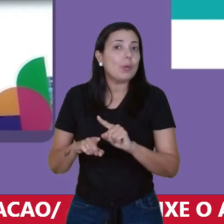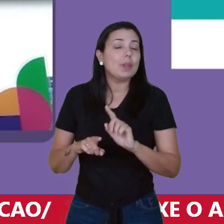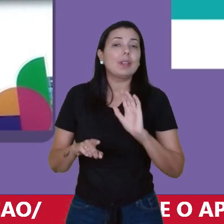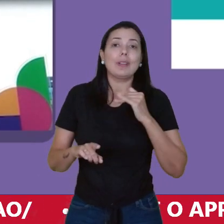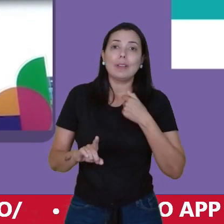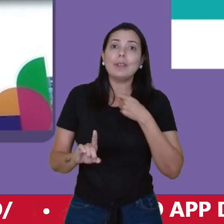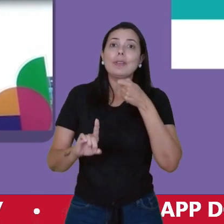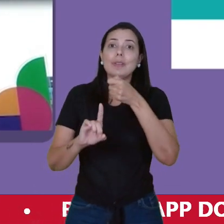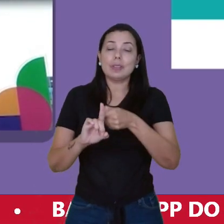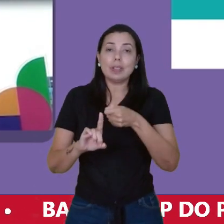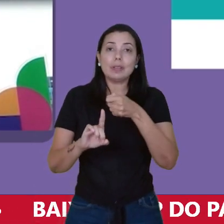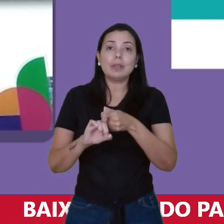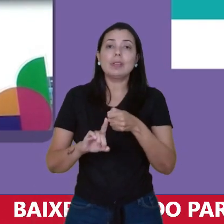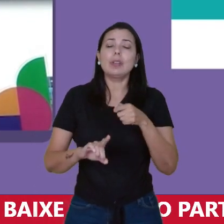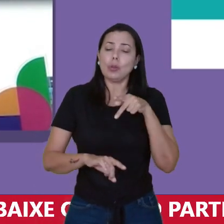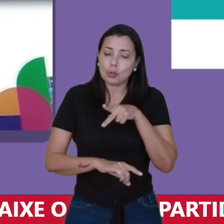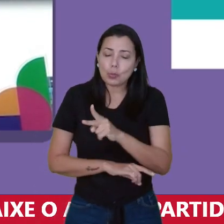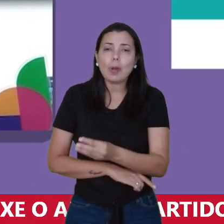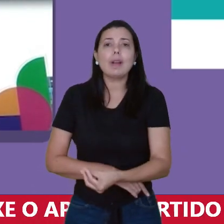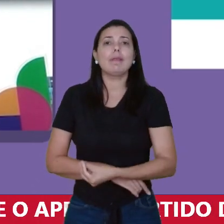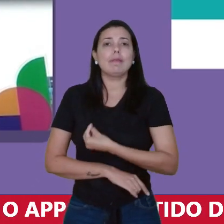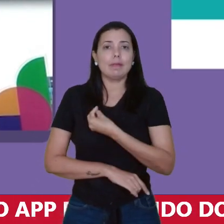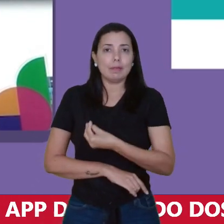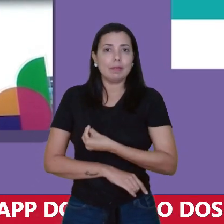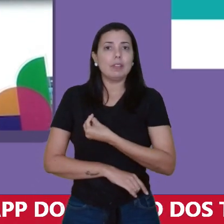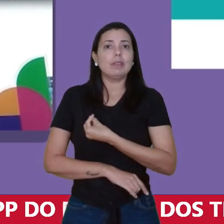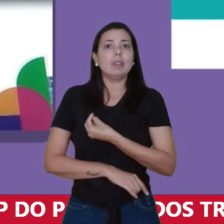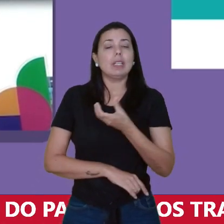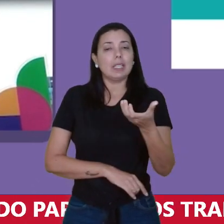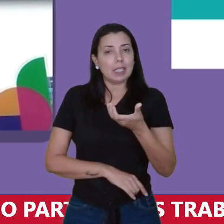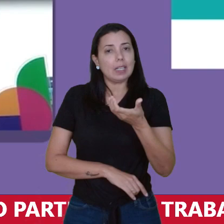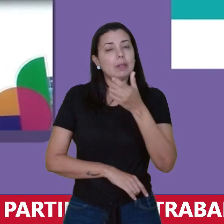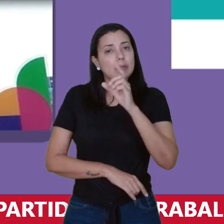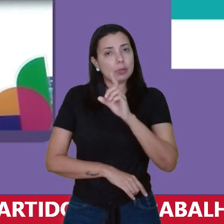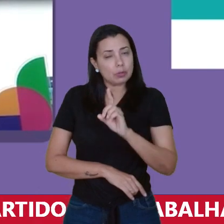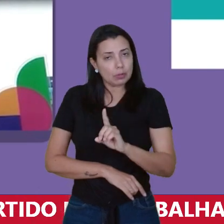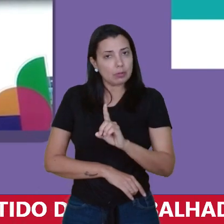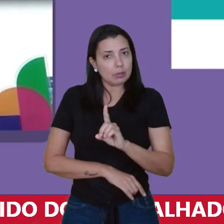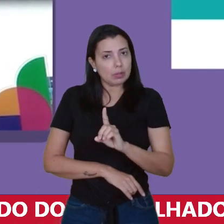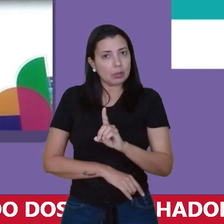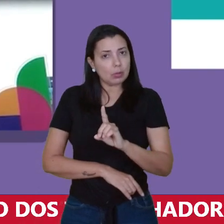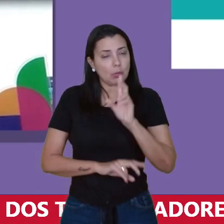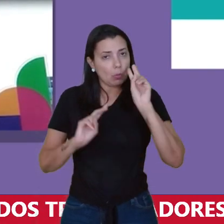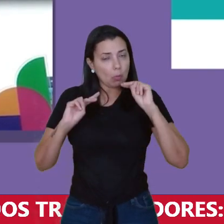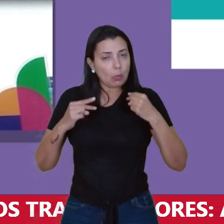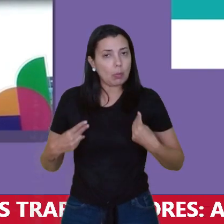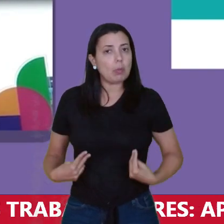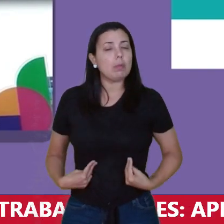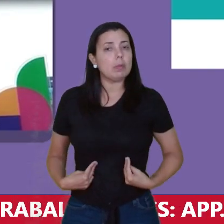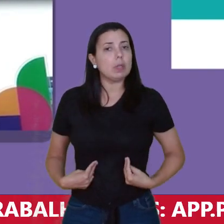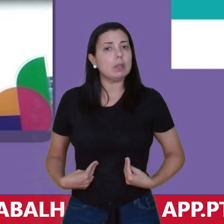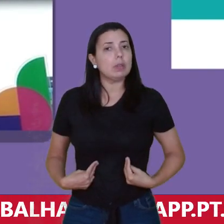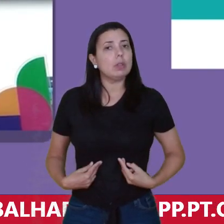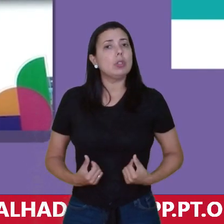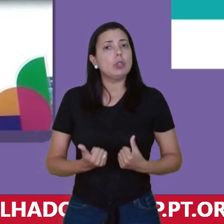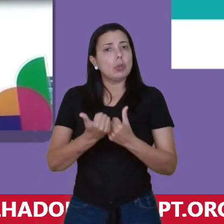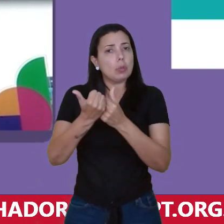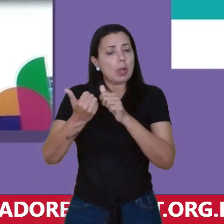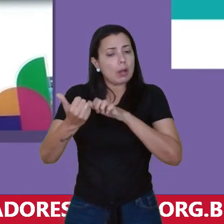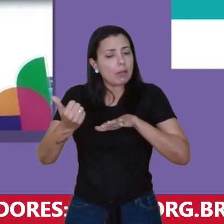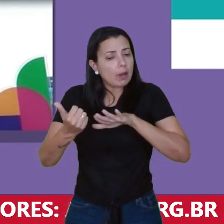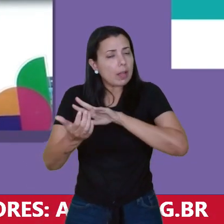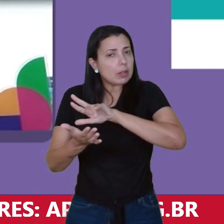Nós queremos nos manter vivas e queremos o direito humano de ocupar diversos